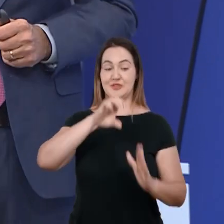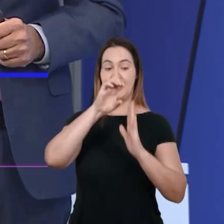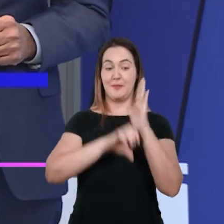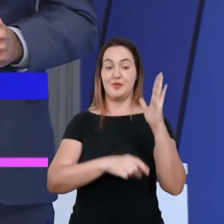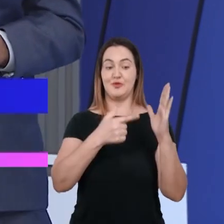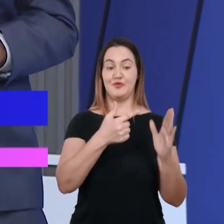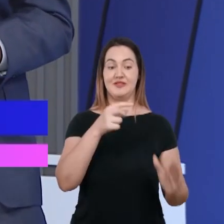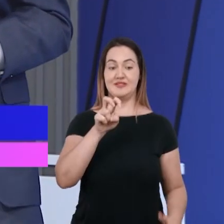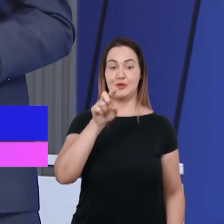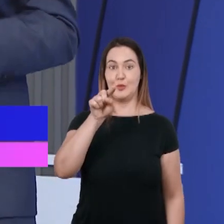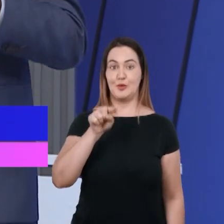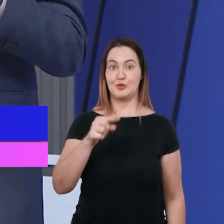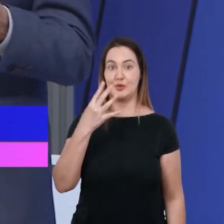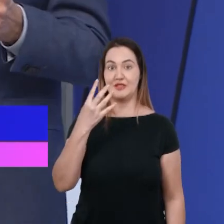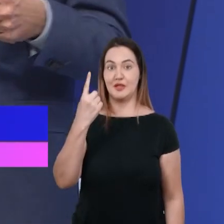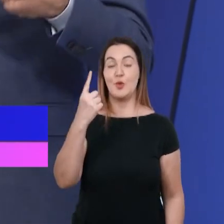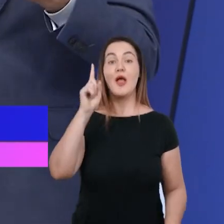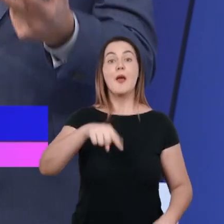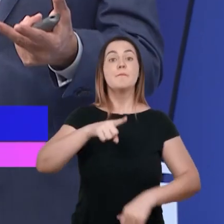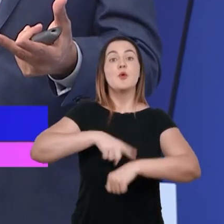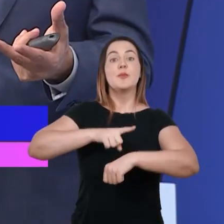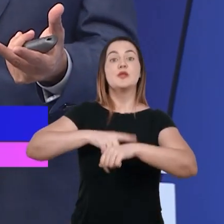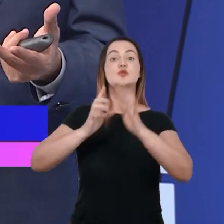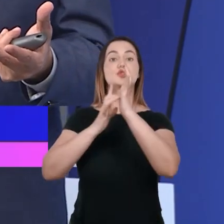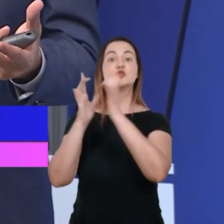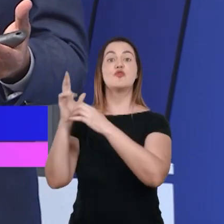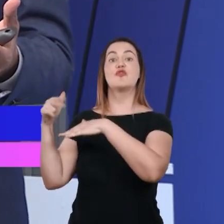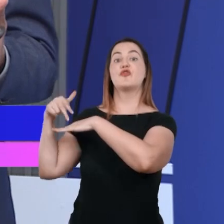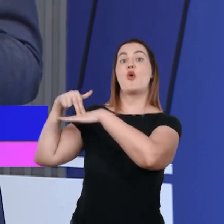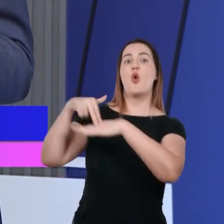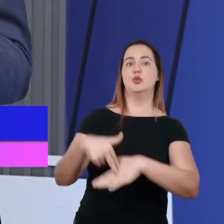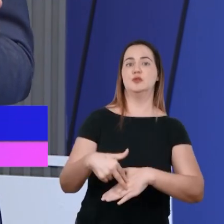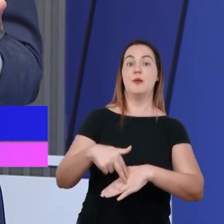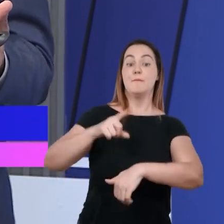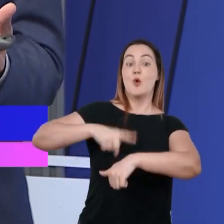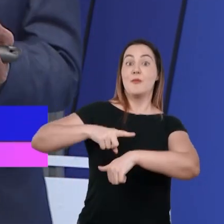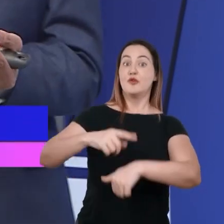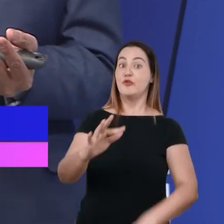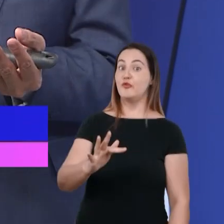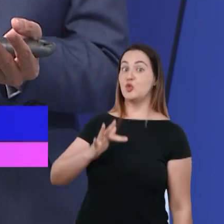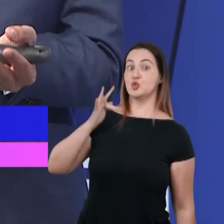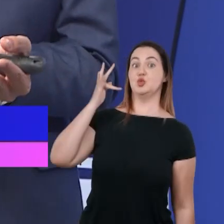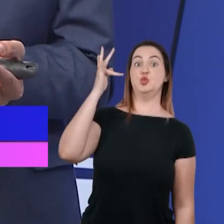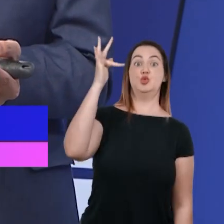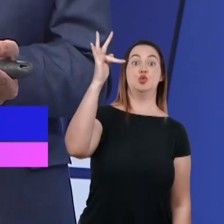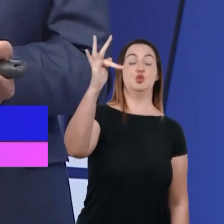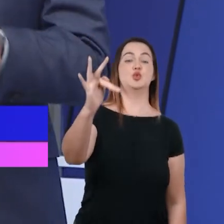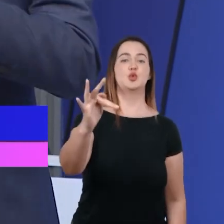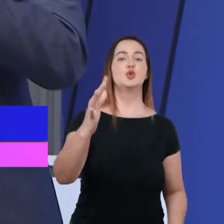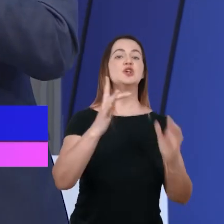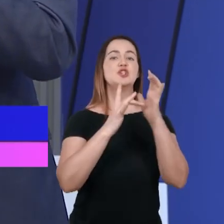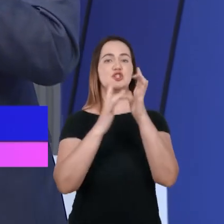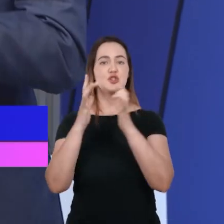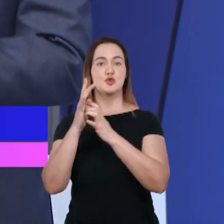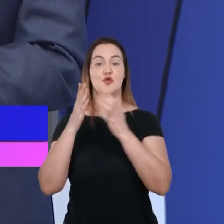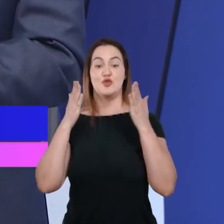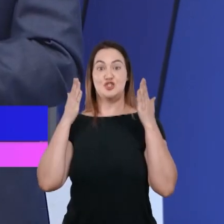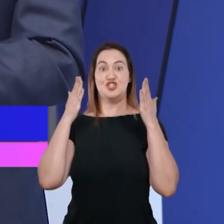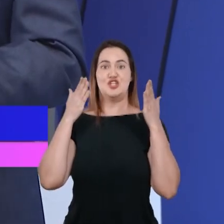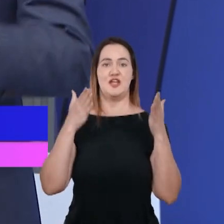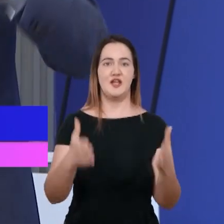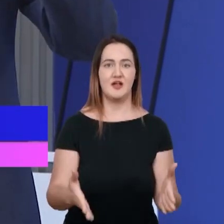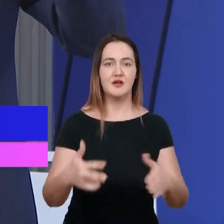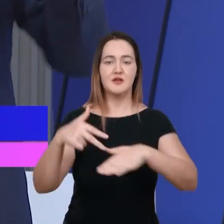Mateus capítulo 25 é o momento da volta de Jesus. Então, nós estamos falando do futuro. Jesus já